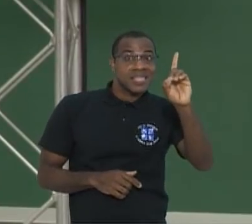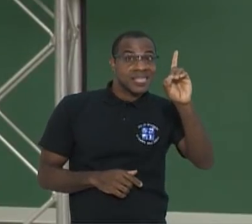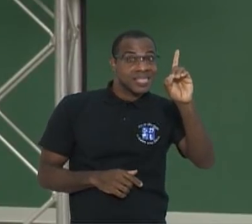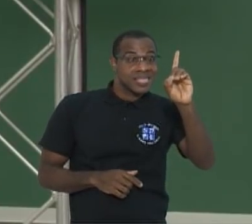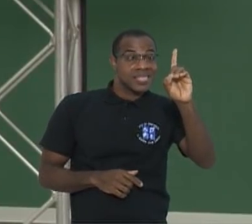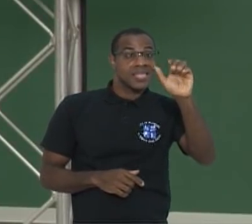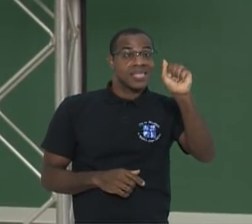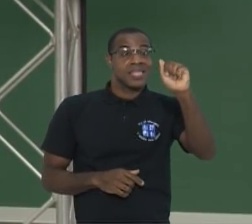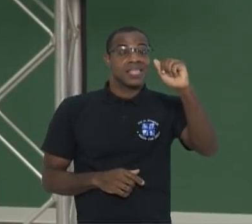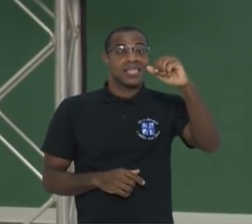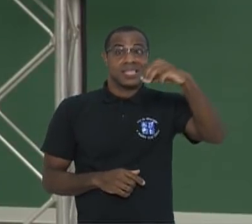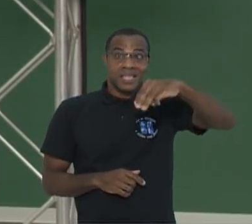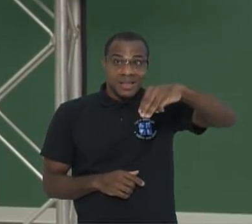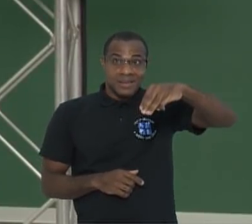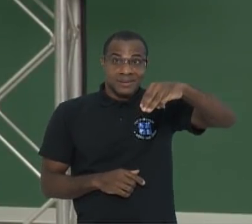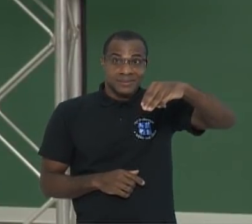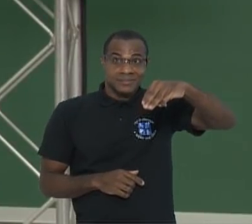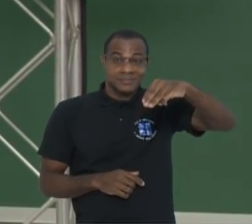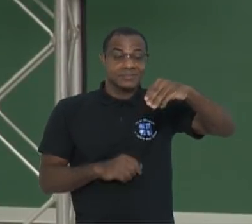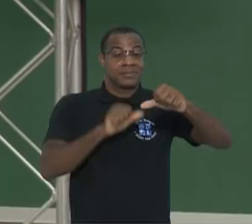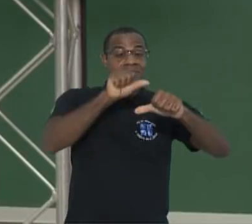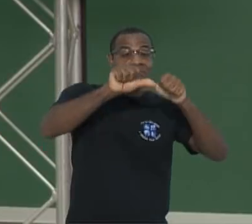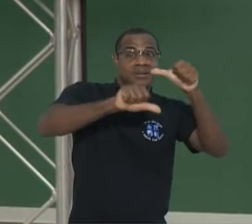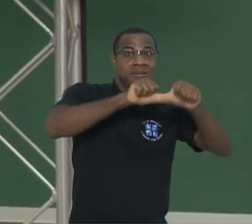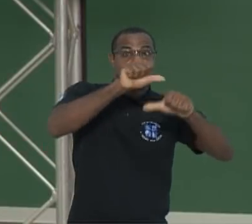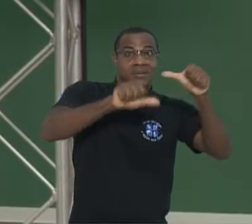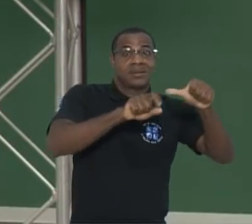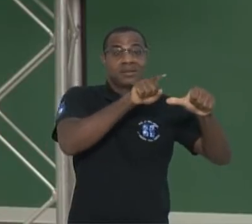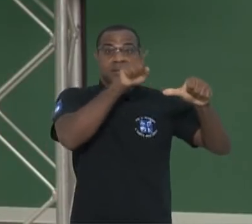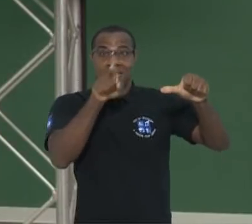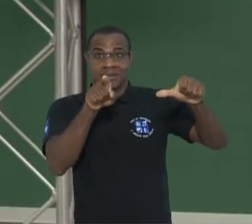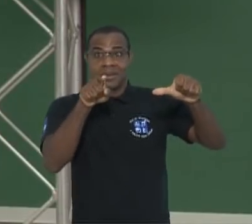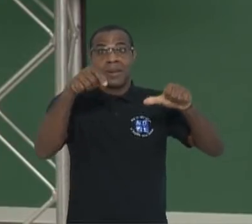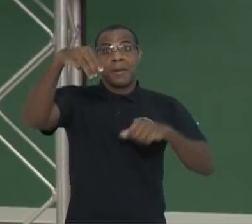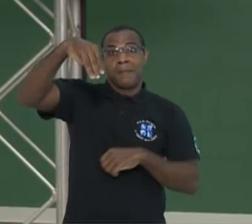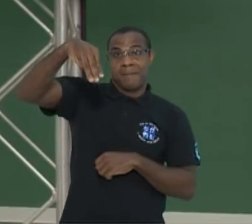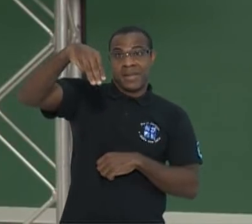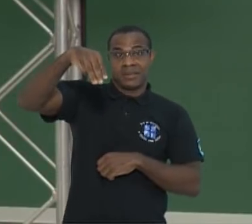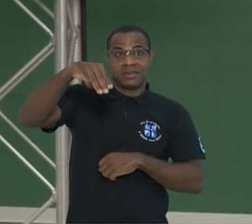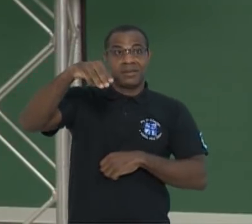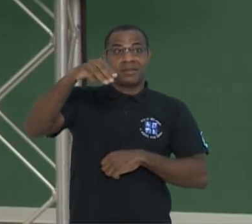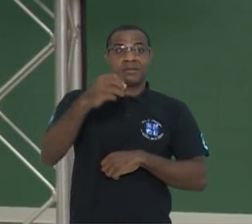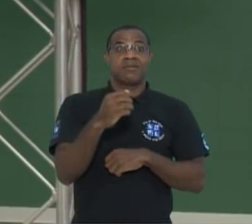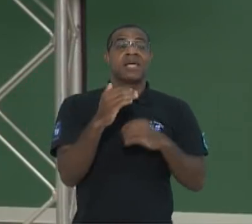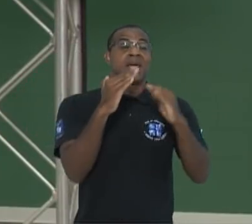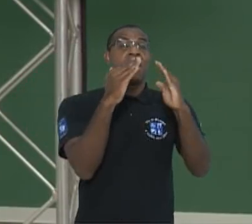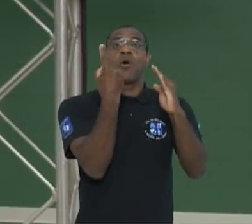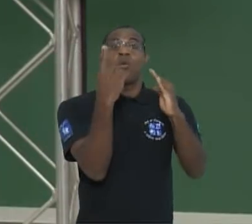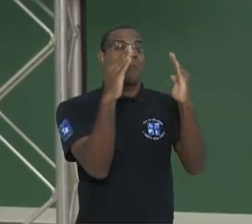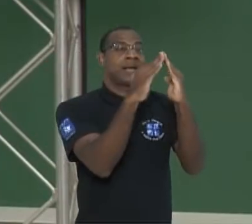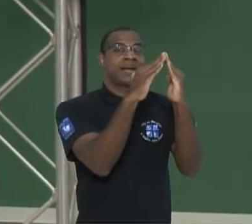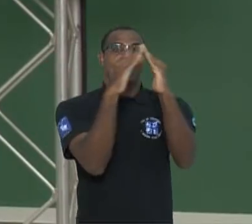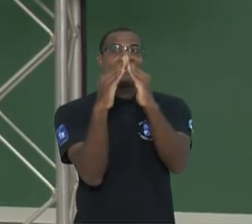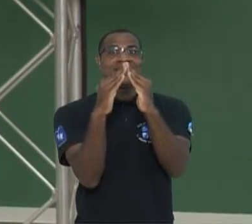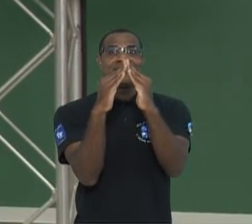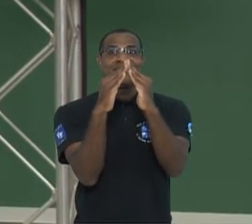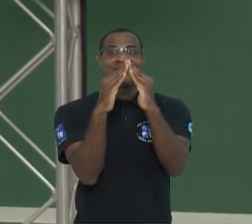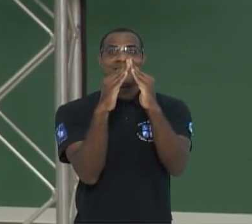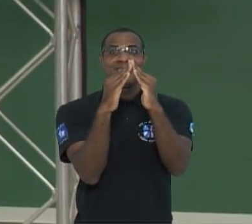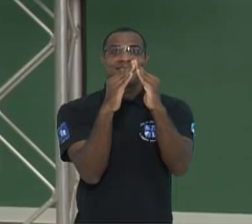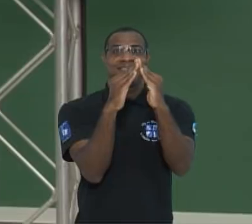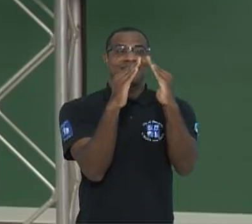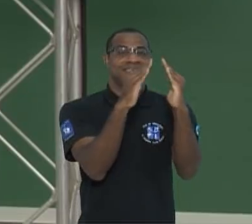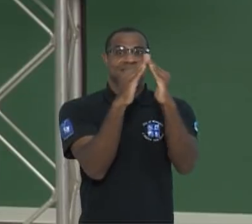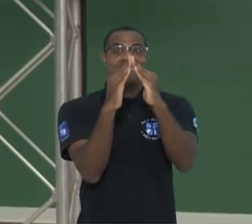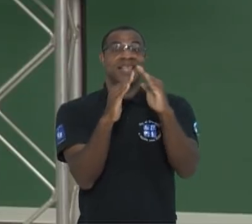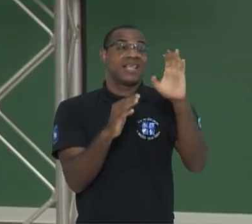5 decâmetros cúbicos, e eu quero transformar em metro cúbico. Eu estou andando uma unidade. Então, eu estou indo da esquerda